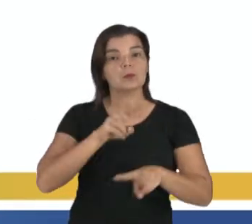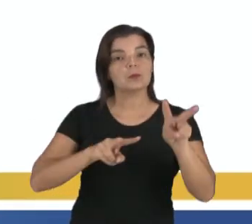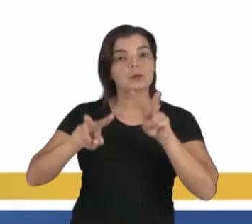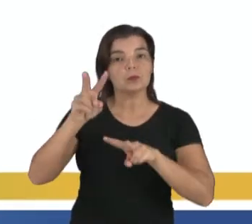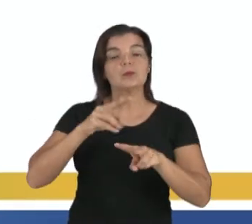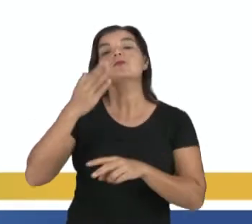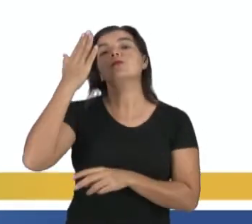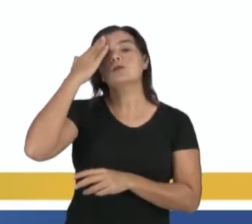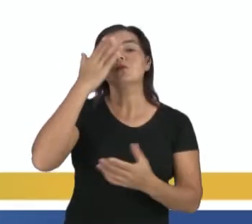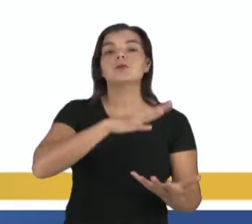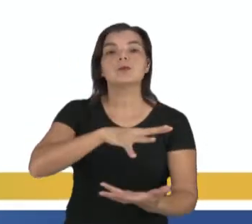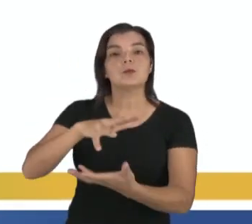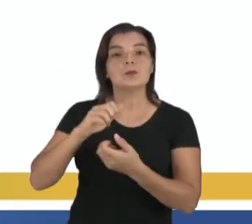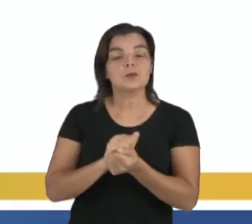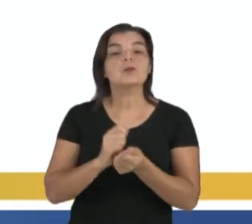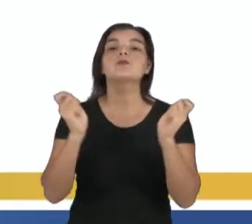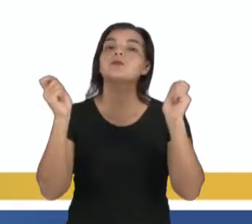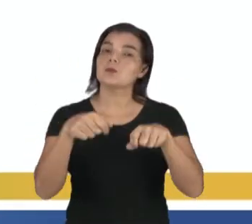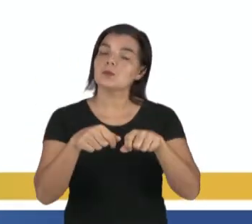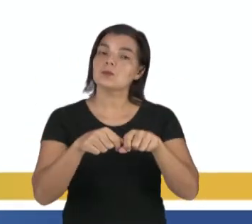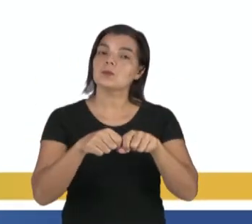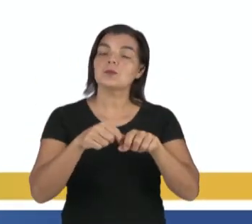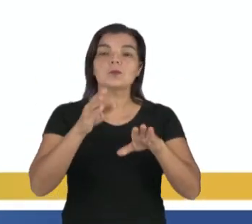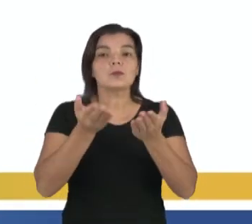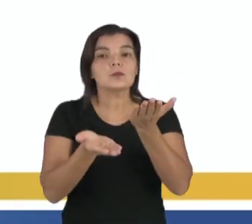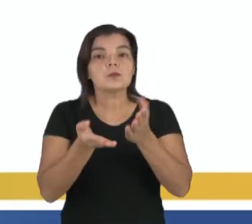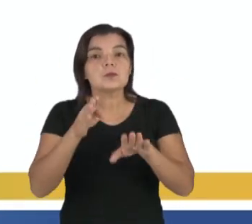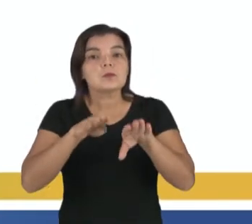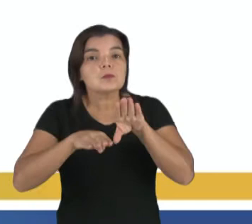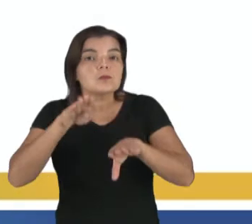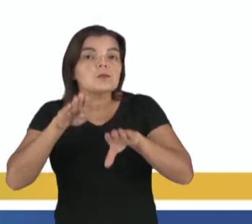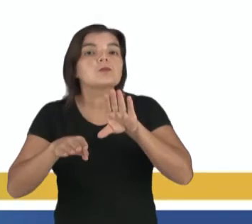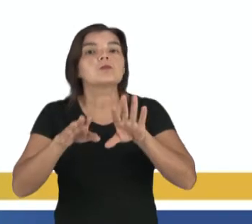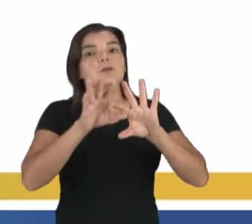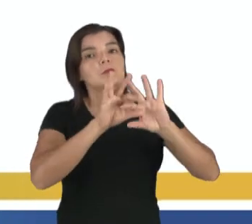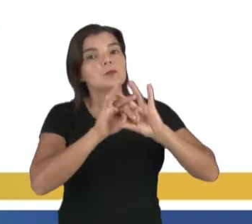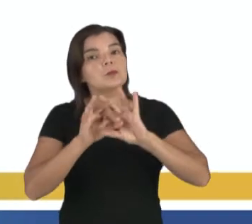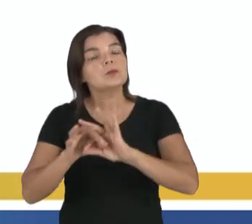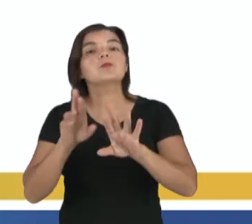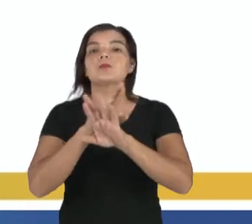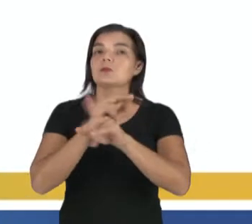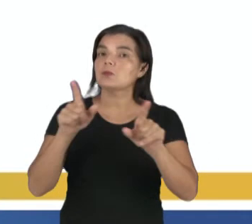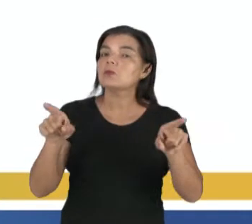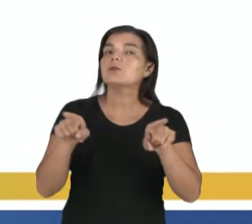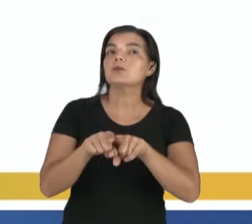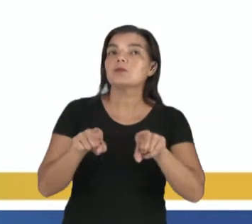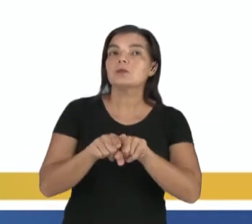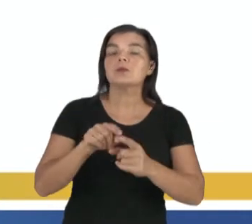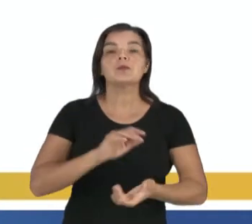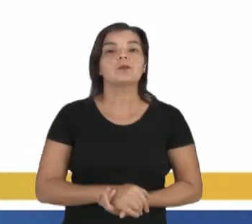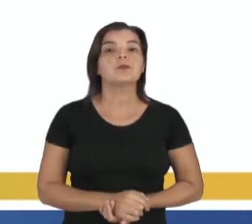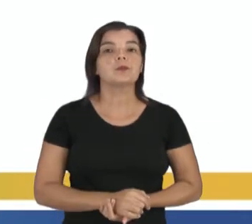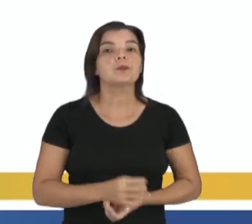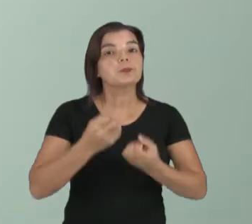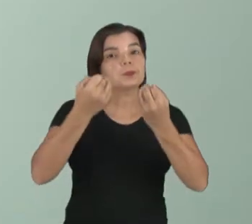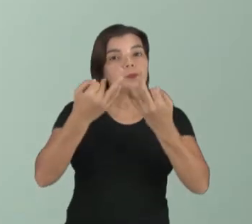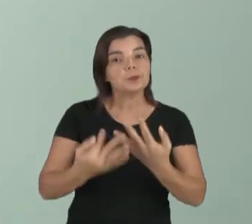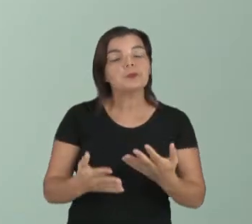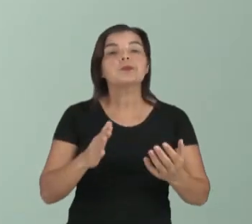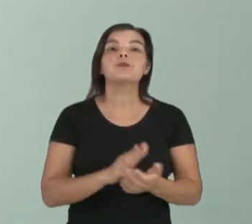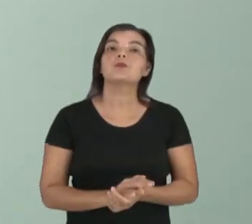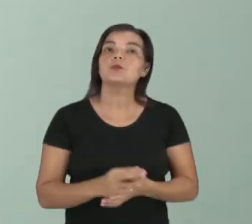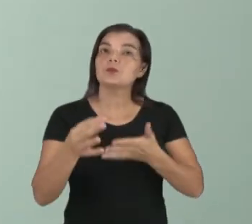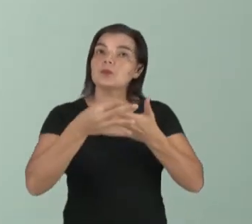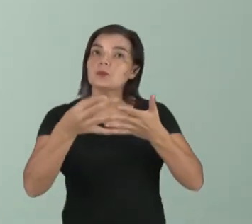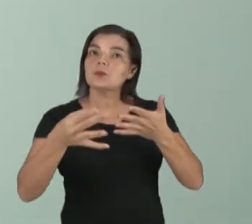mundo, podem atribuir níveis de coerência diferentes ao mesmo tempo. Vamos falar sobre esses